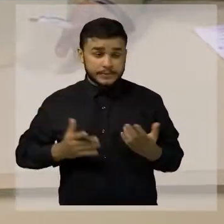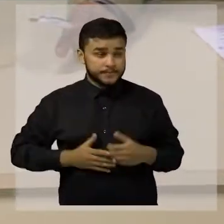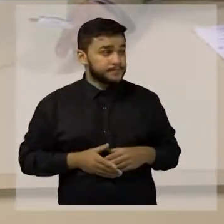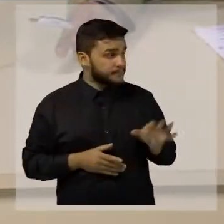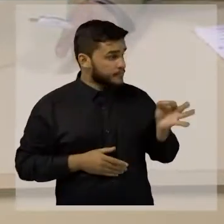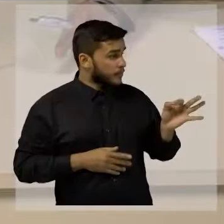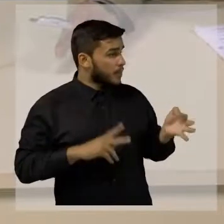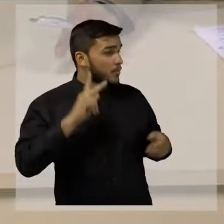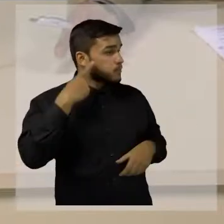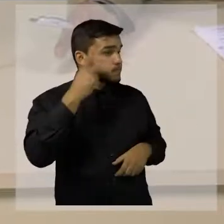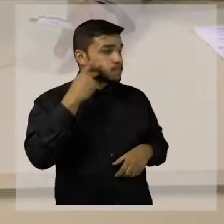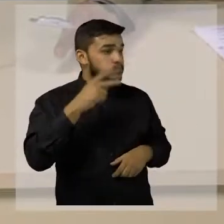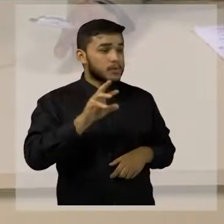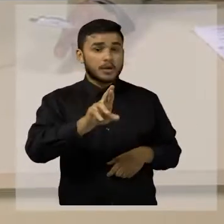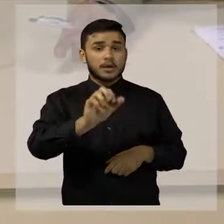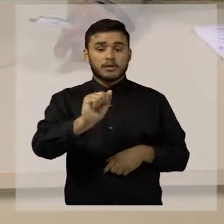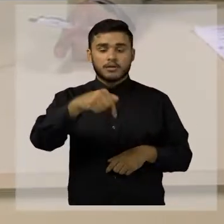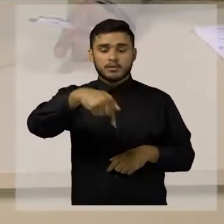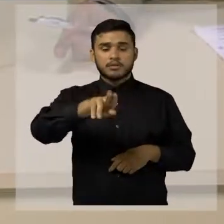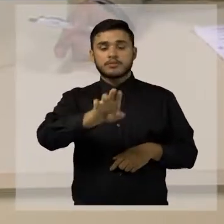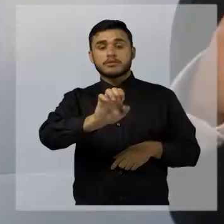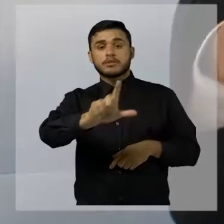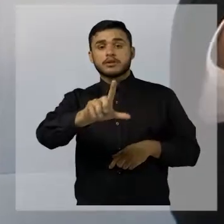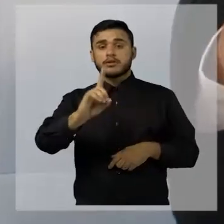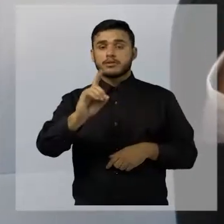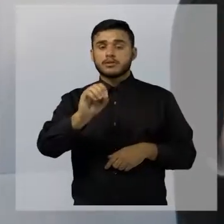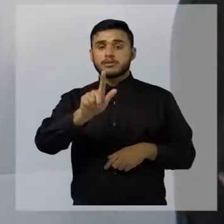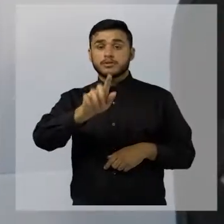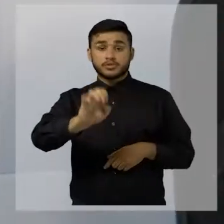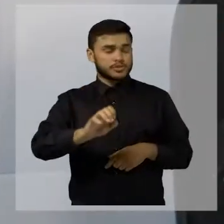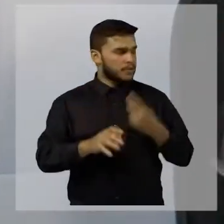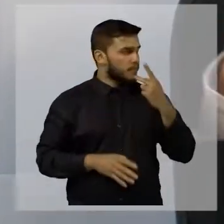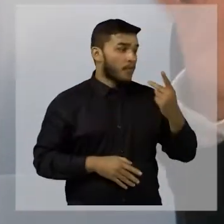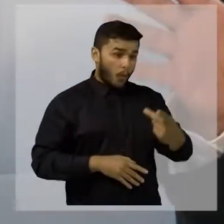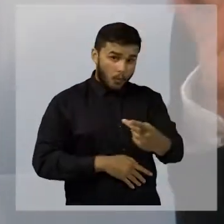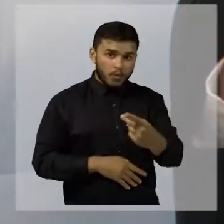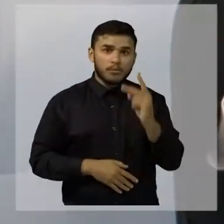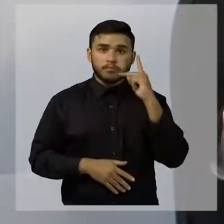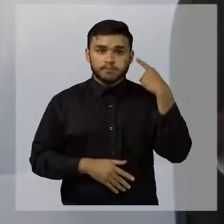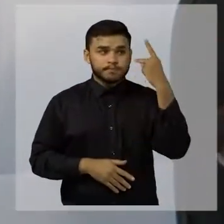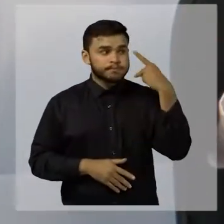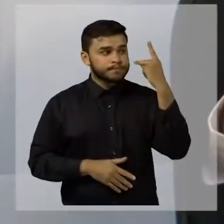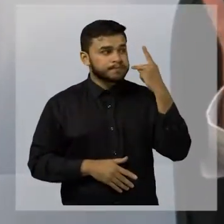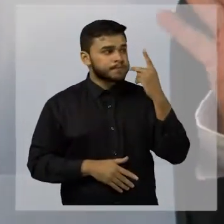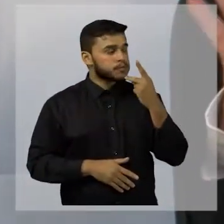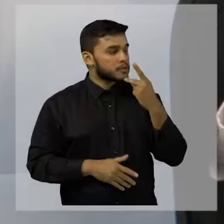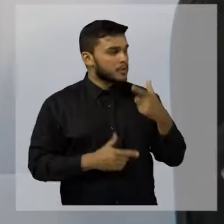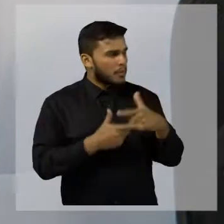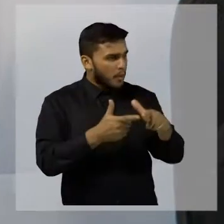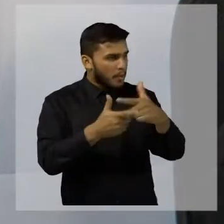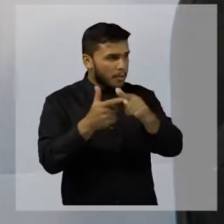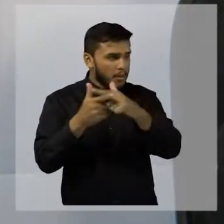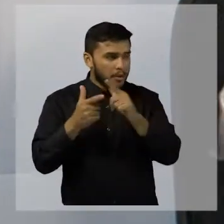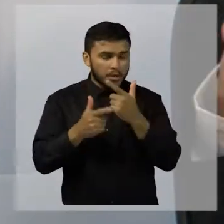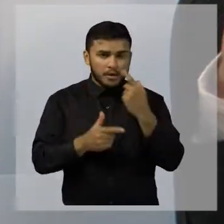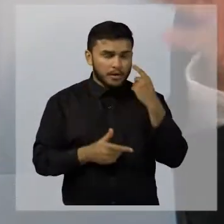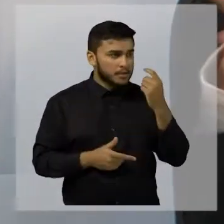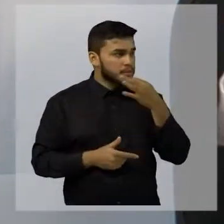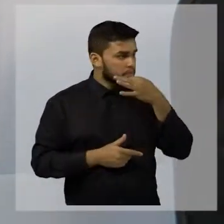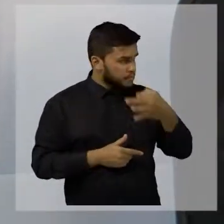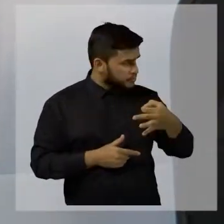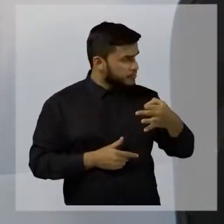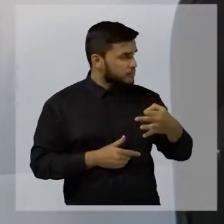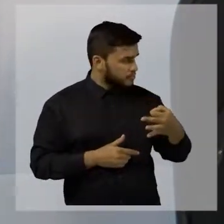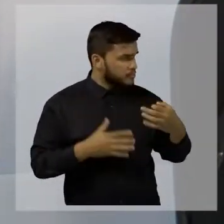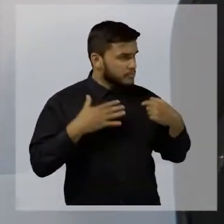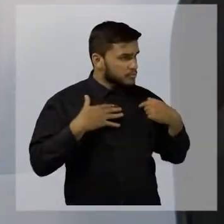STF. A Raquel Dodge entrou em atrito. E aí, só entre nós, aí não é a crítica a ela, mas é